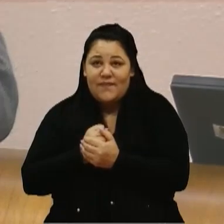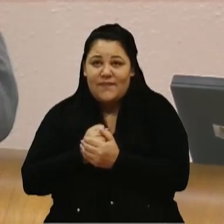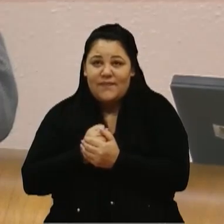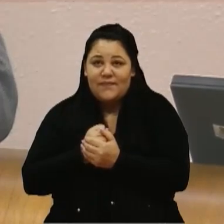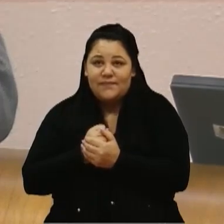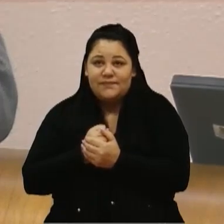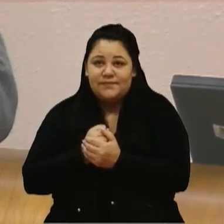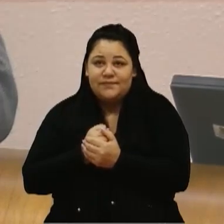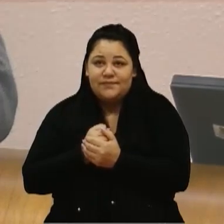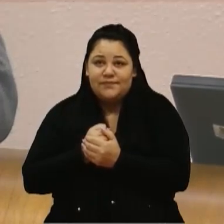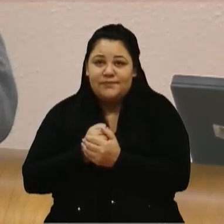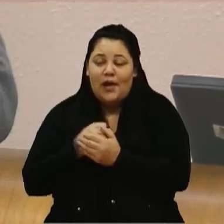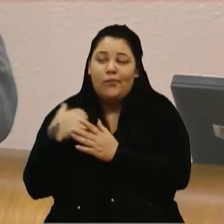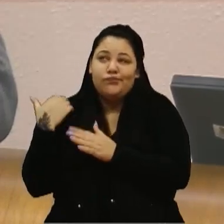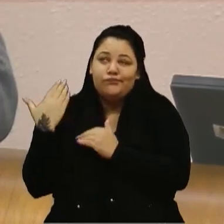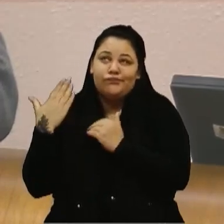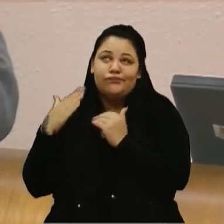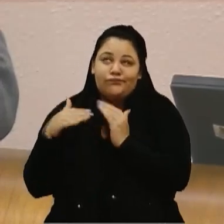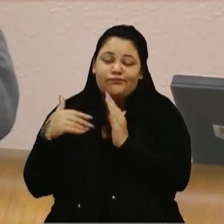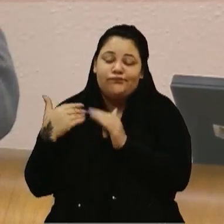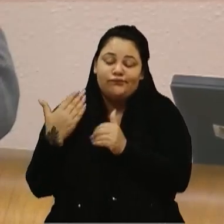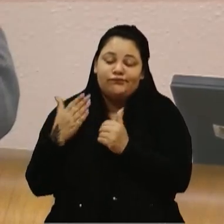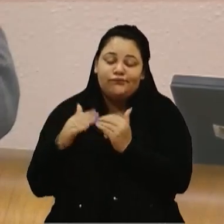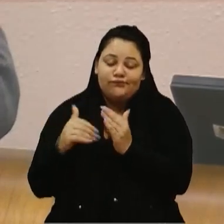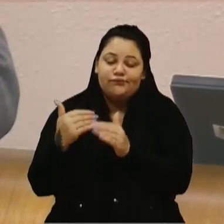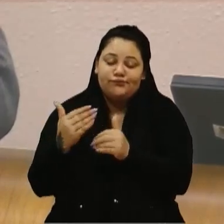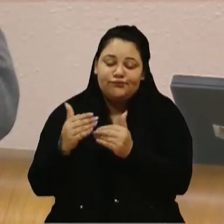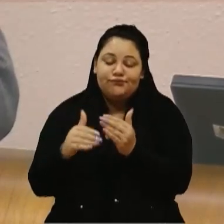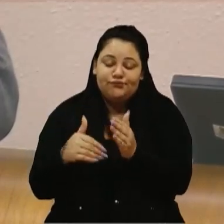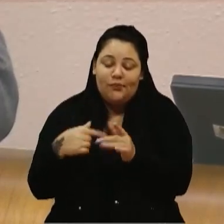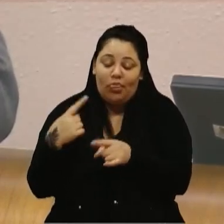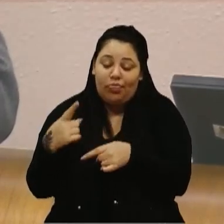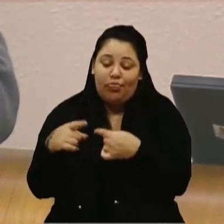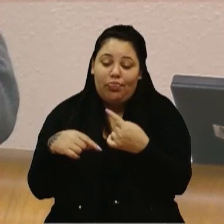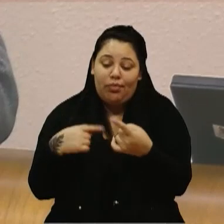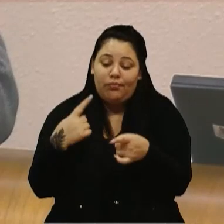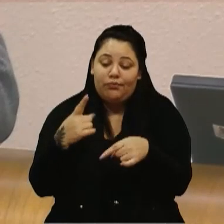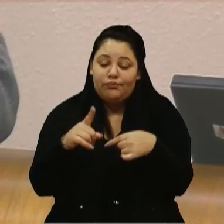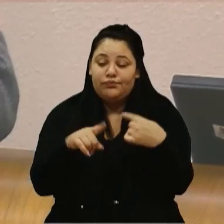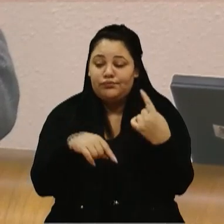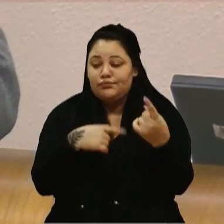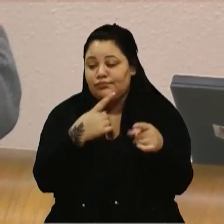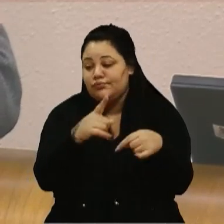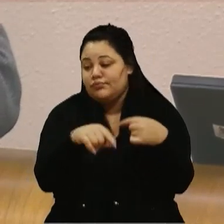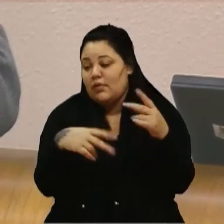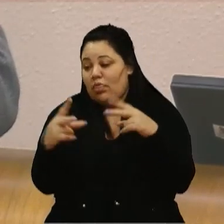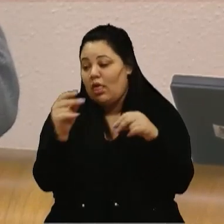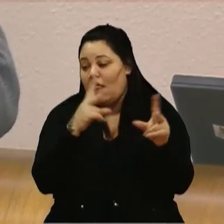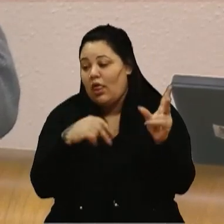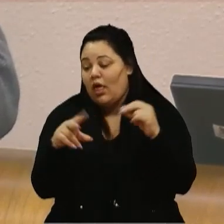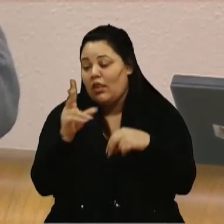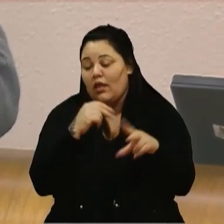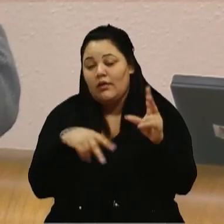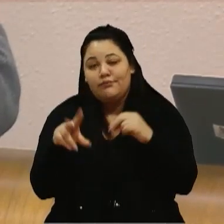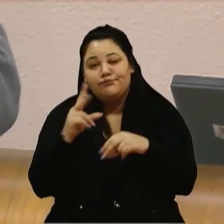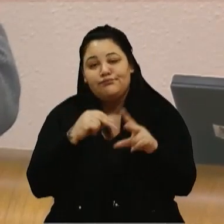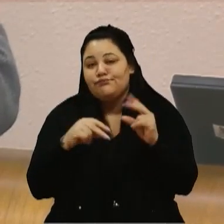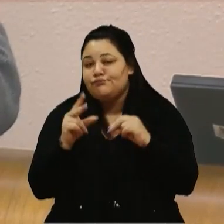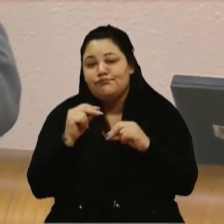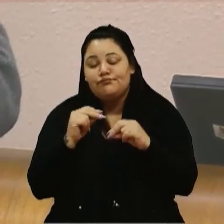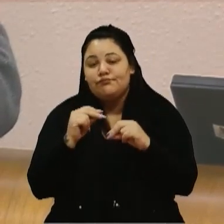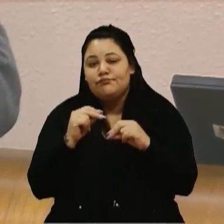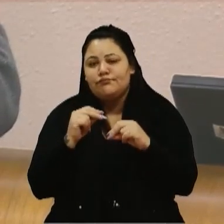De lá para cá, é só conversa, enrolação. O dinheiro chegou no caixa